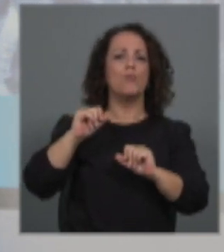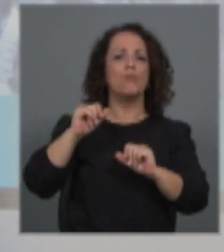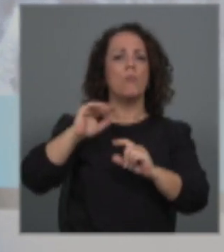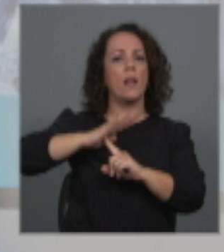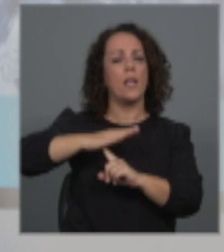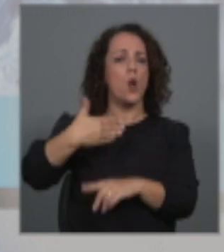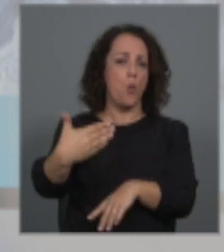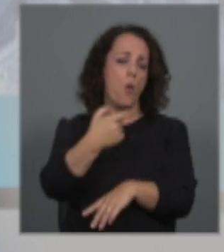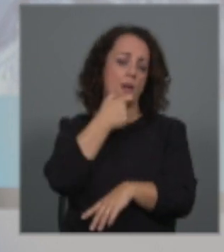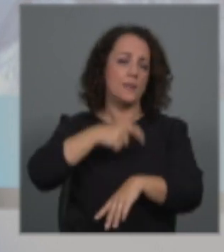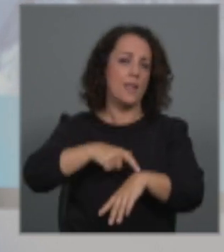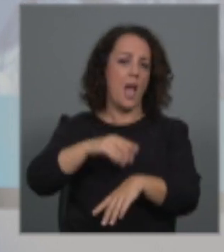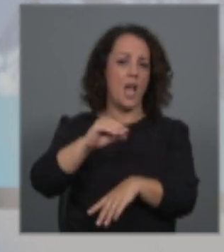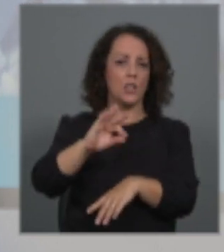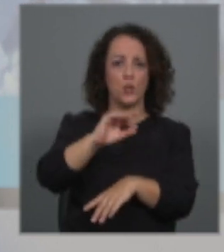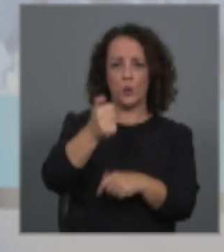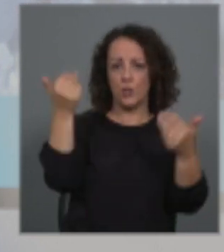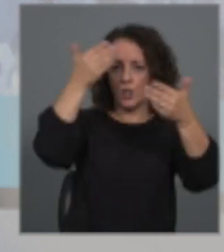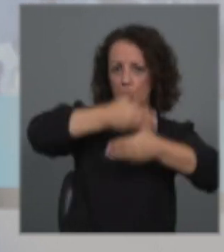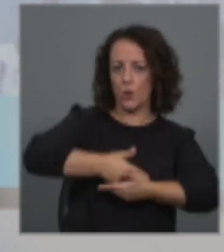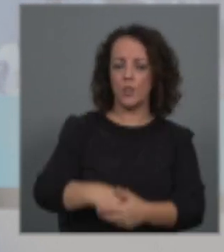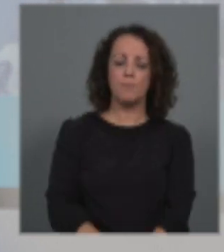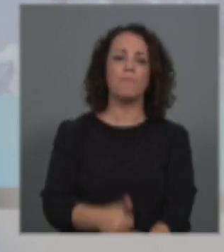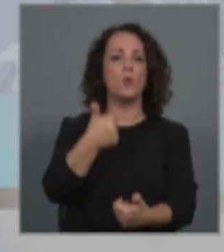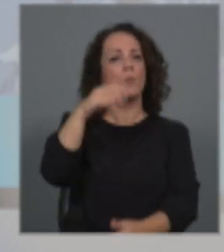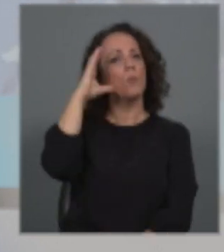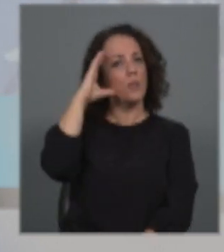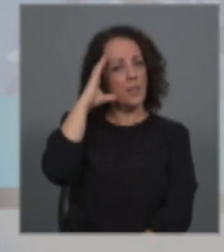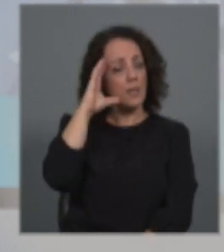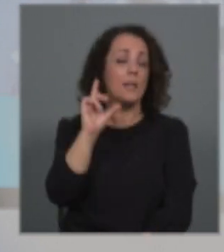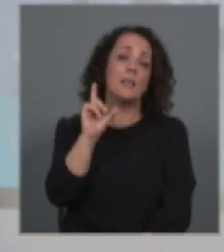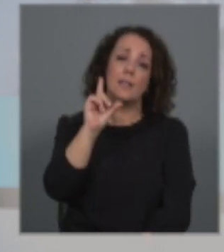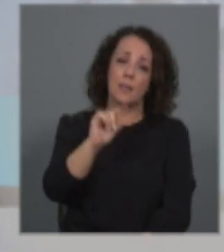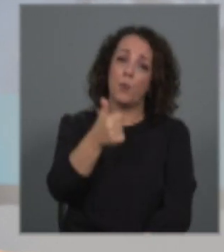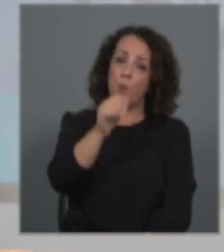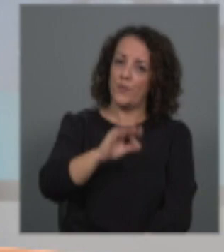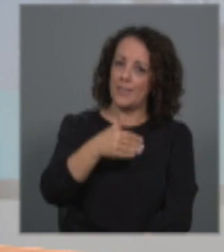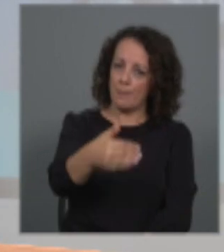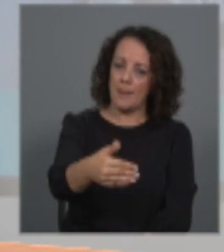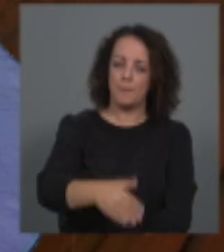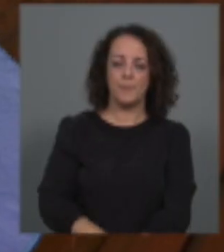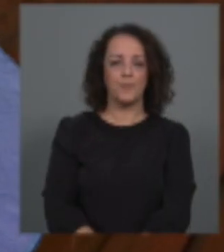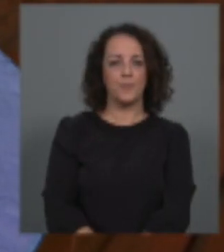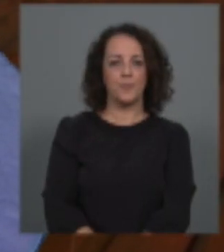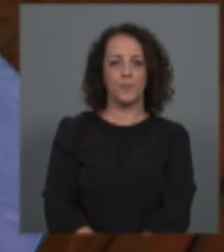Antena 1 quando forem 22h45. Tenha então uma muito boa tarde, tenha também um bom fim de semana.